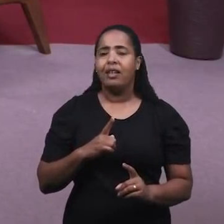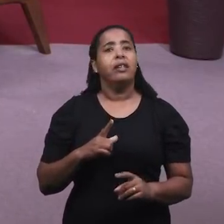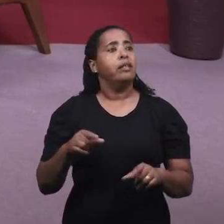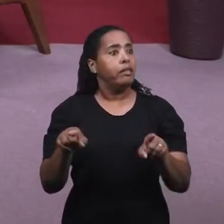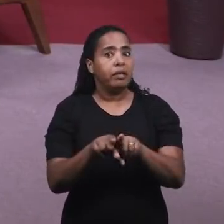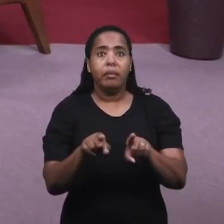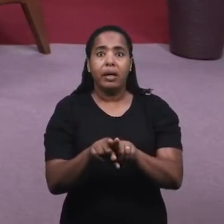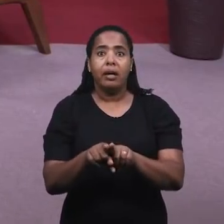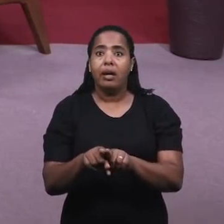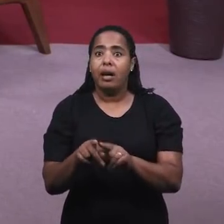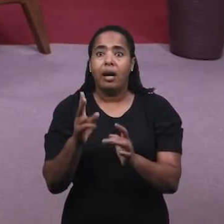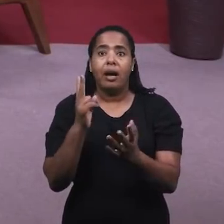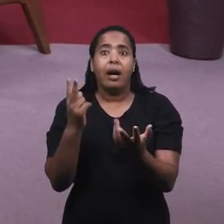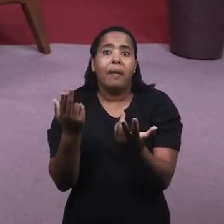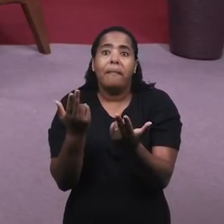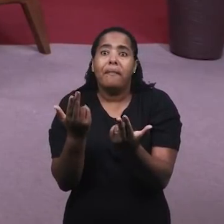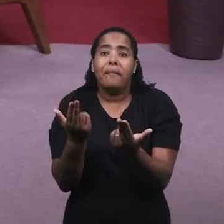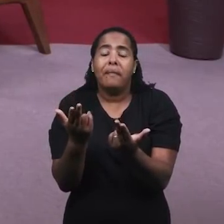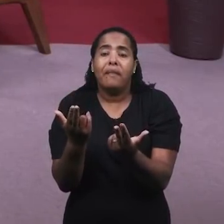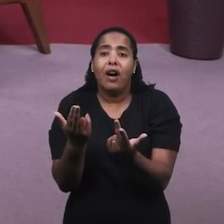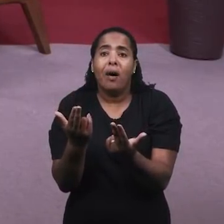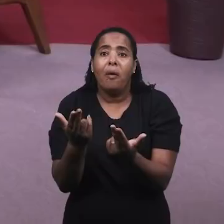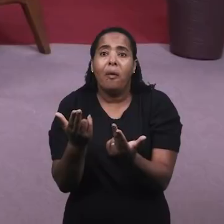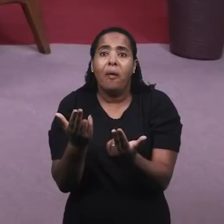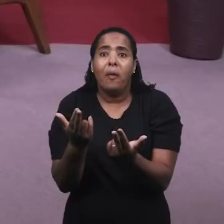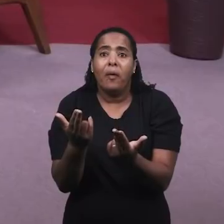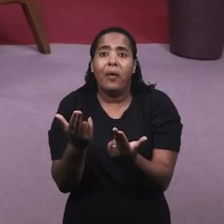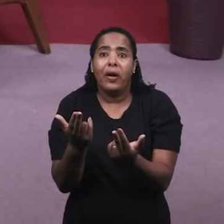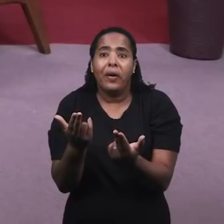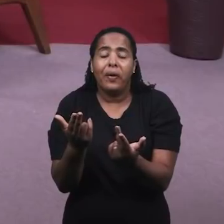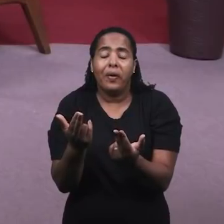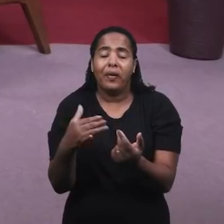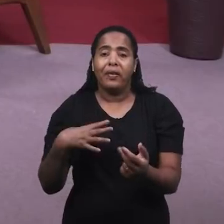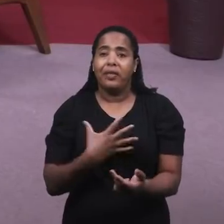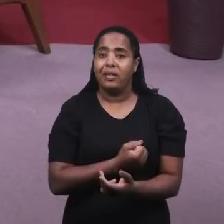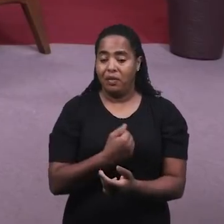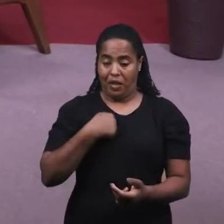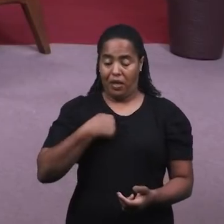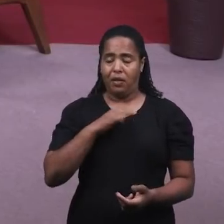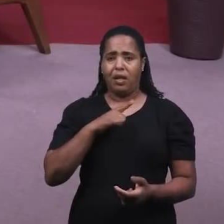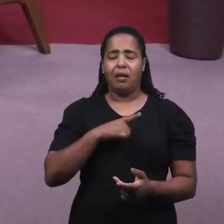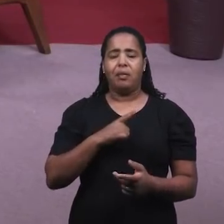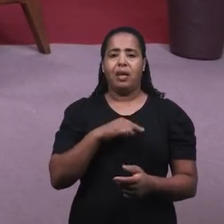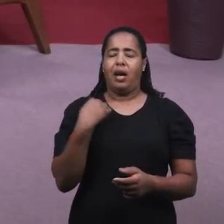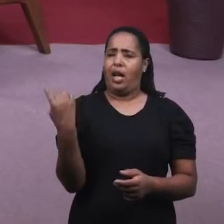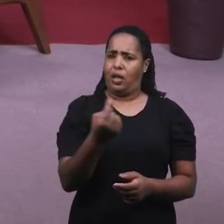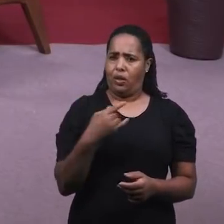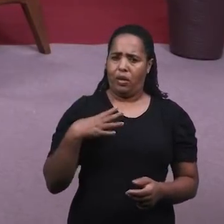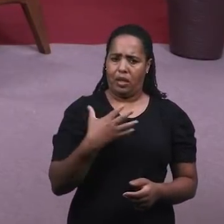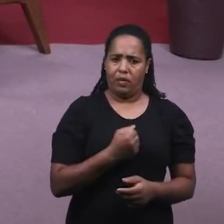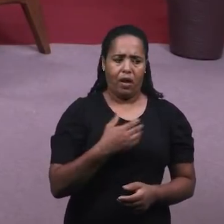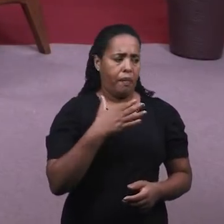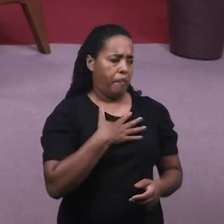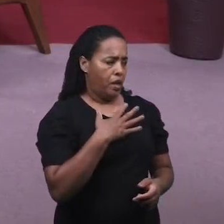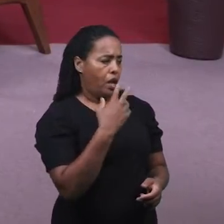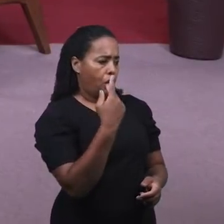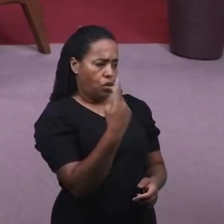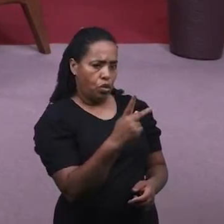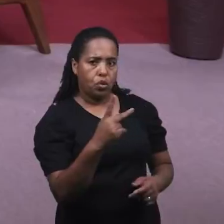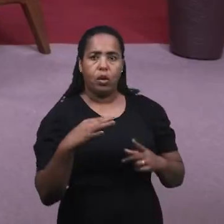receber a mesma salvação Glória a Deus. que eu tenho. Por quê? Porque a nossa salvação, minha, sua e de